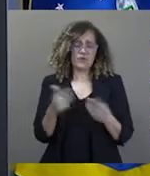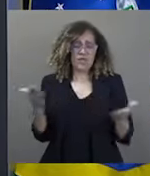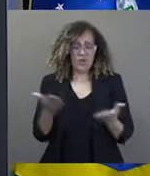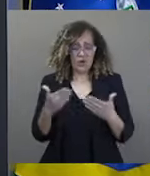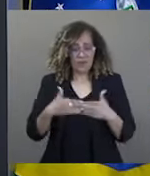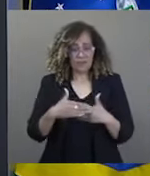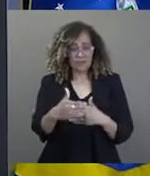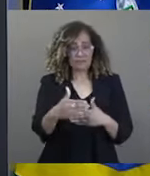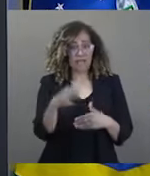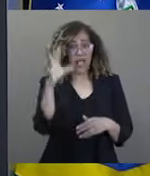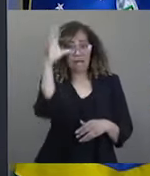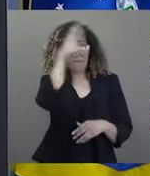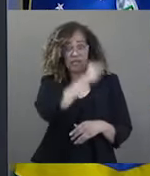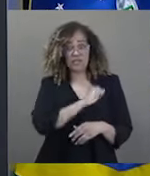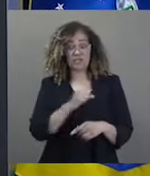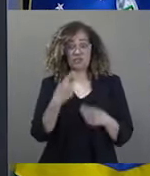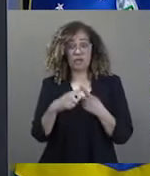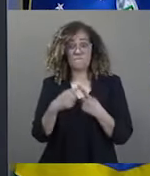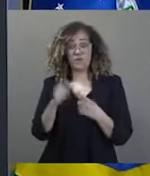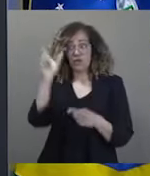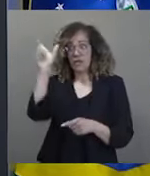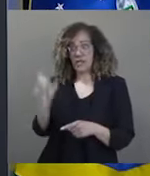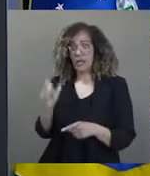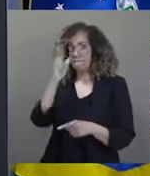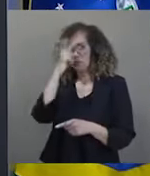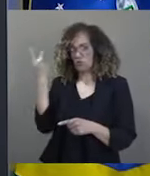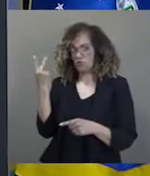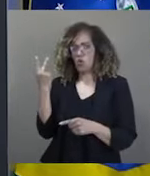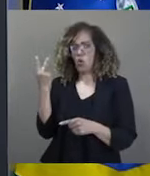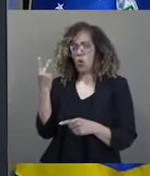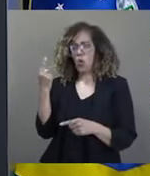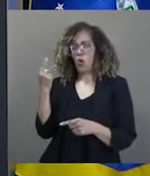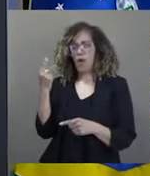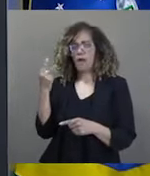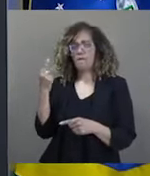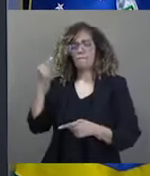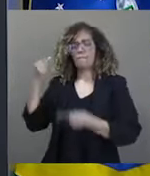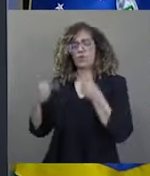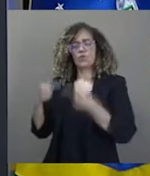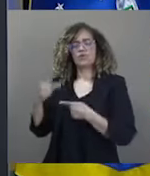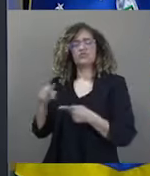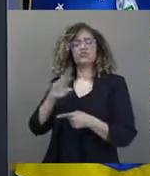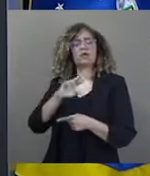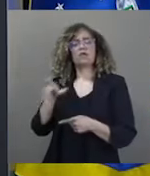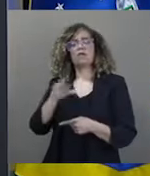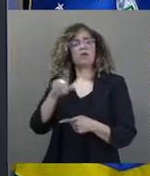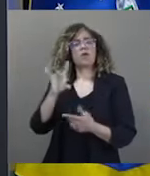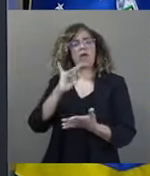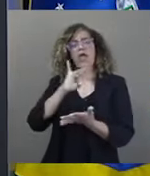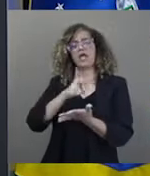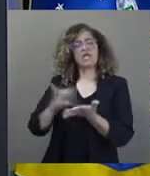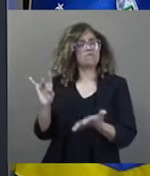adversário político não é inimigo e aqueles que divergem